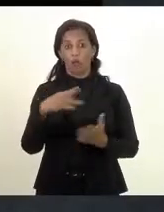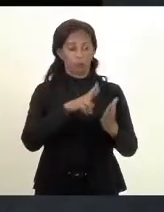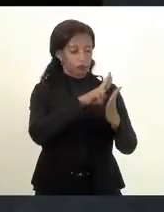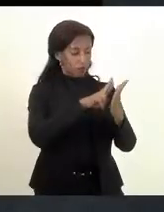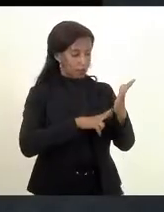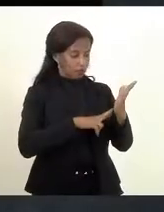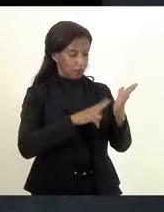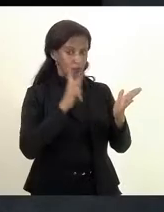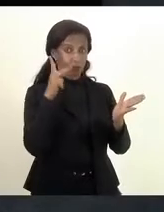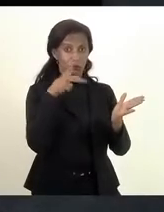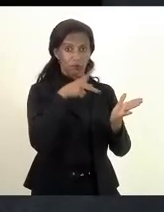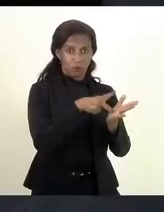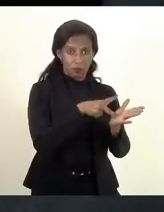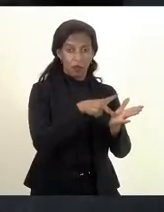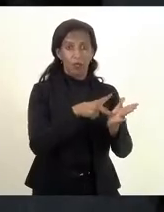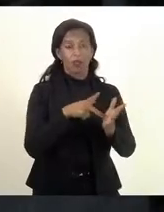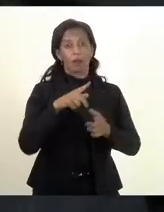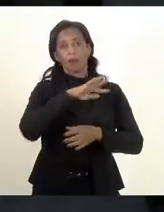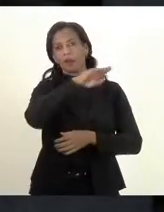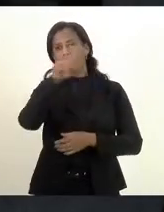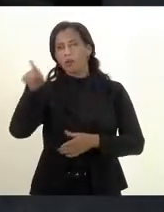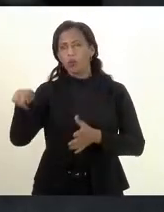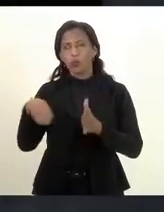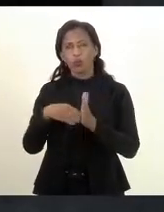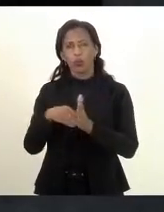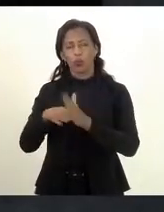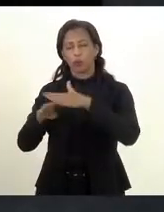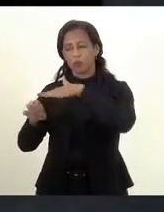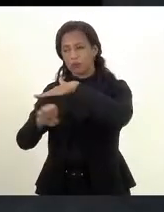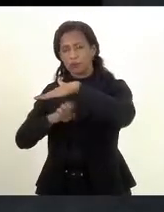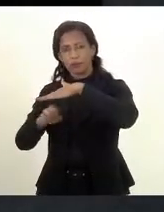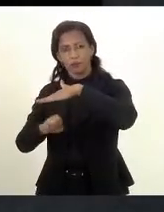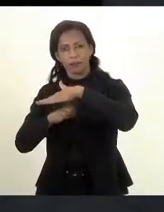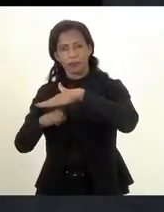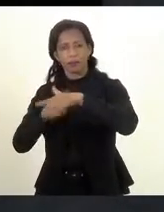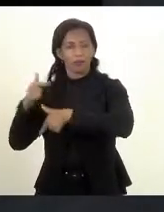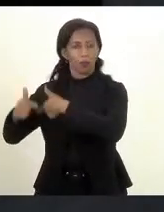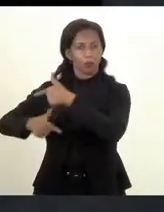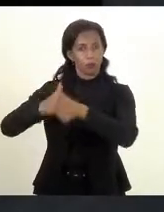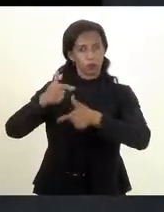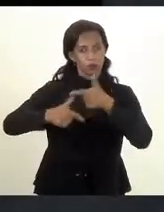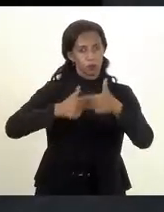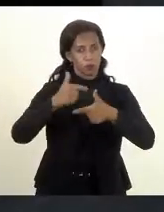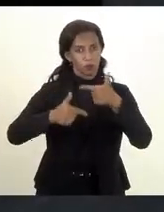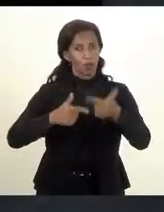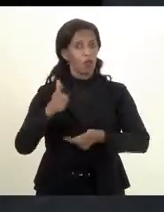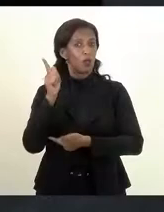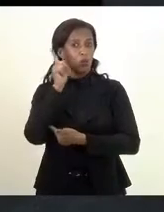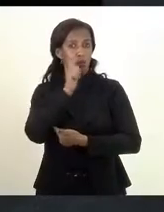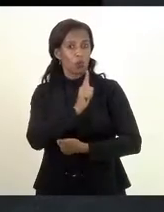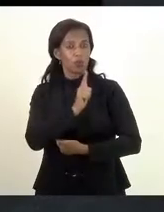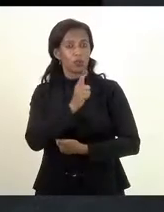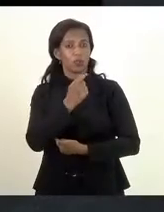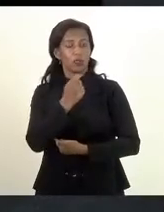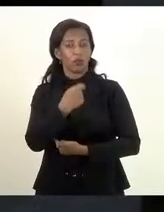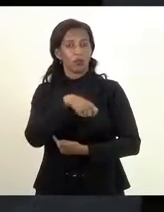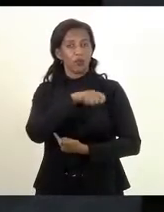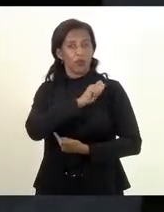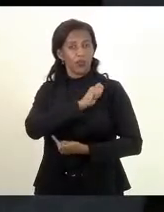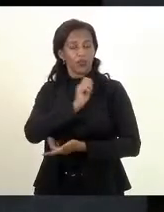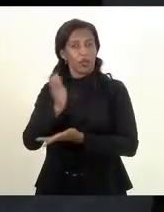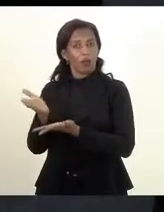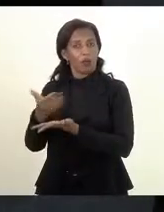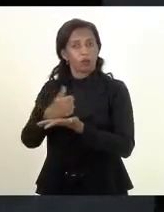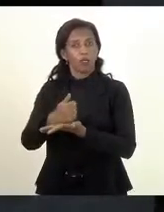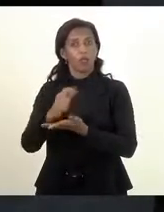para que as empresas que prestam serviço requeram benefício fiscal após a internalização